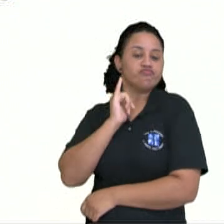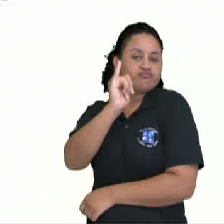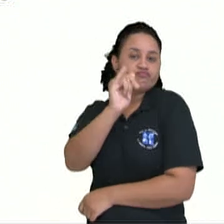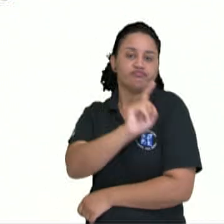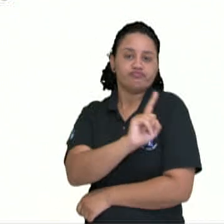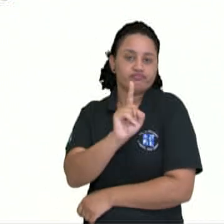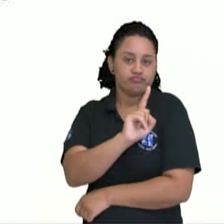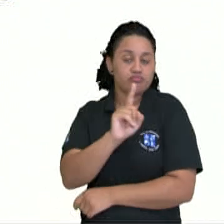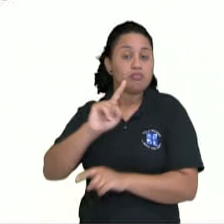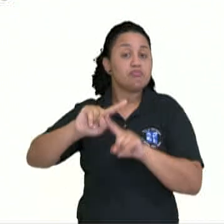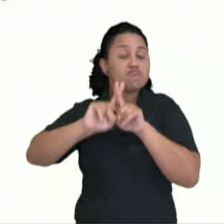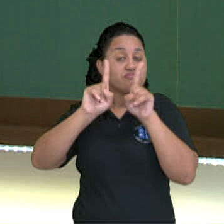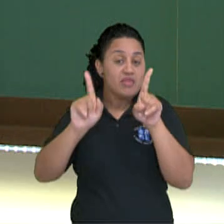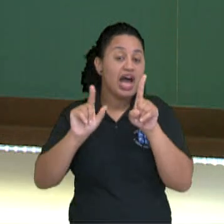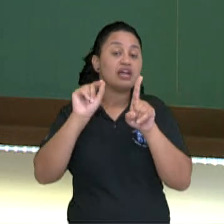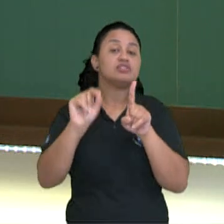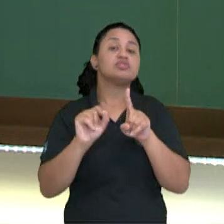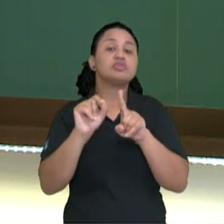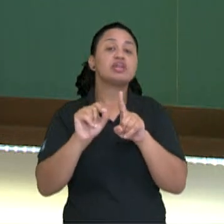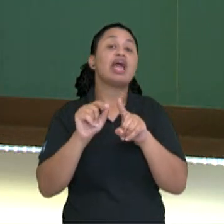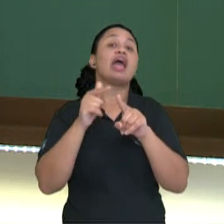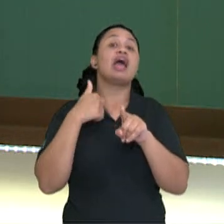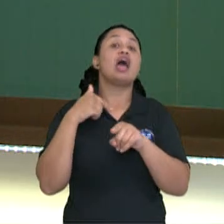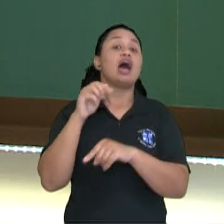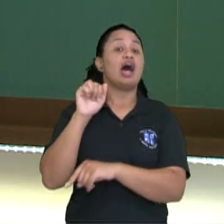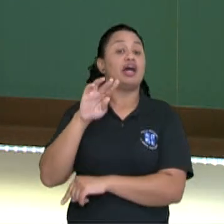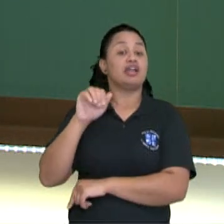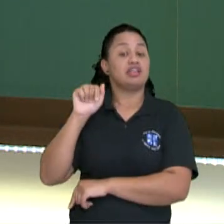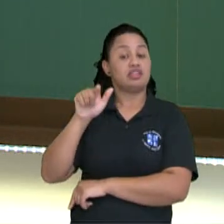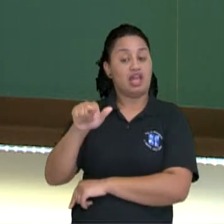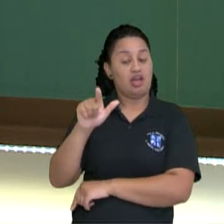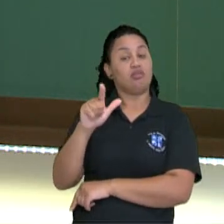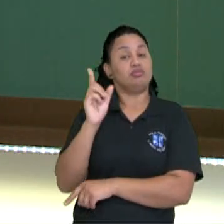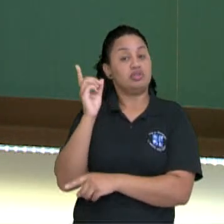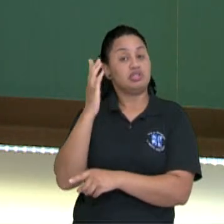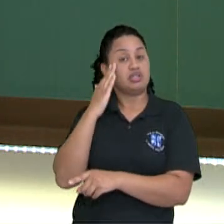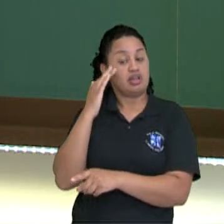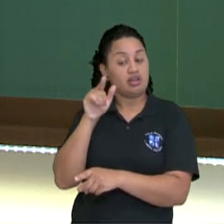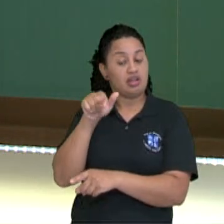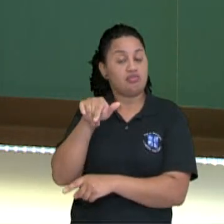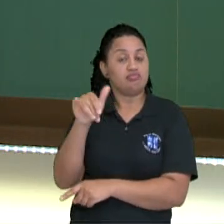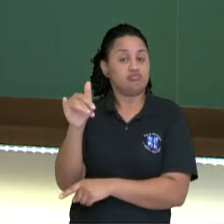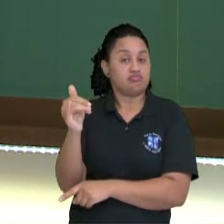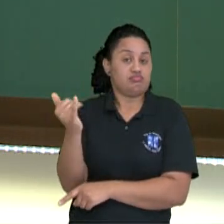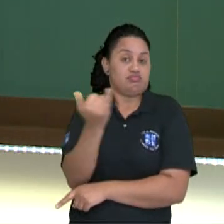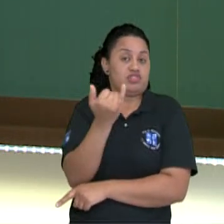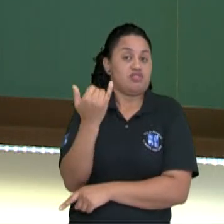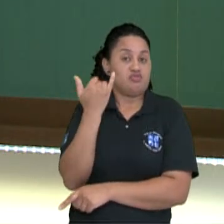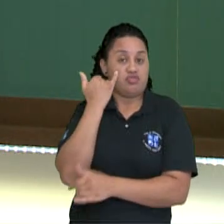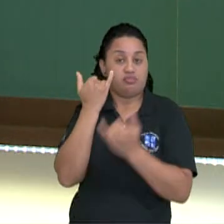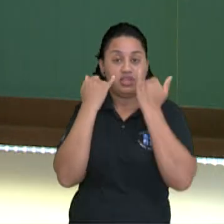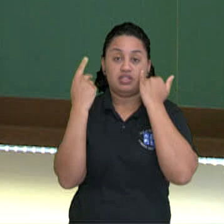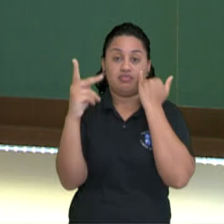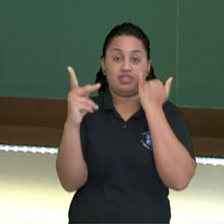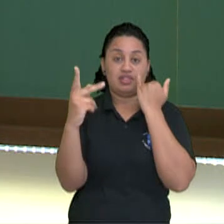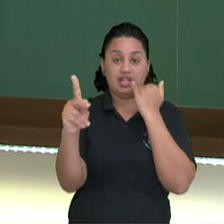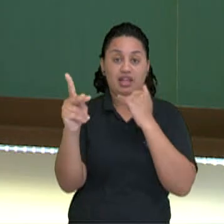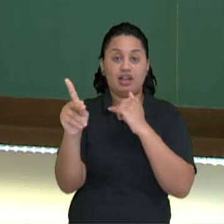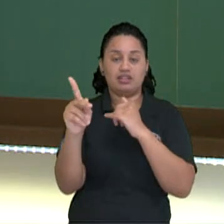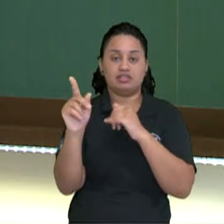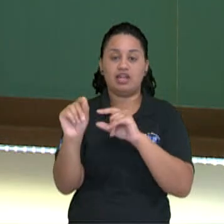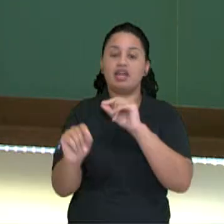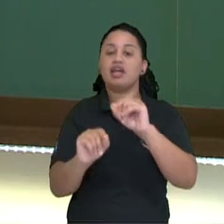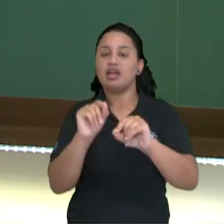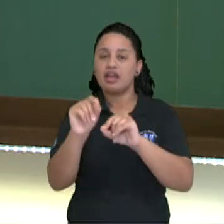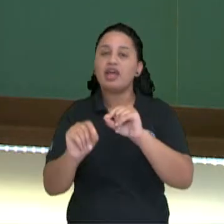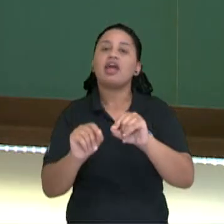diretamente. O que nós temos é, segundo a Anatel. Então, segundo o que nos foi dito pelo